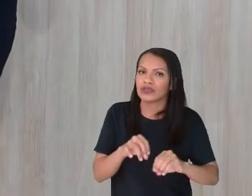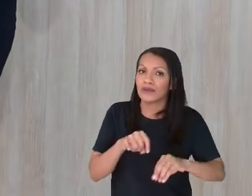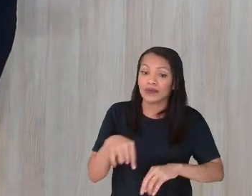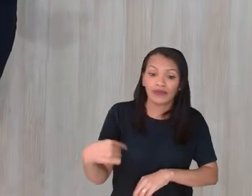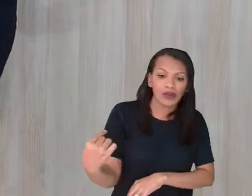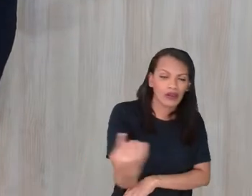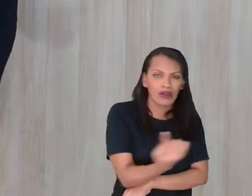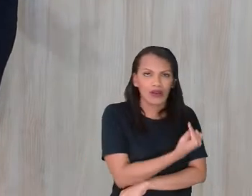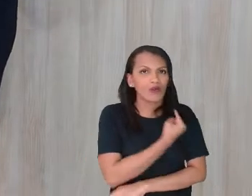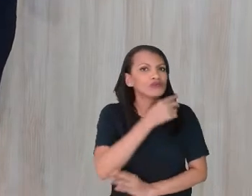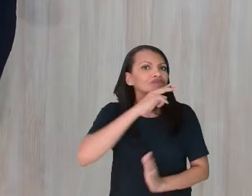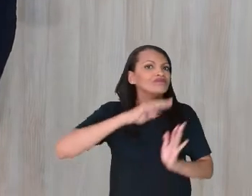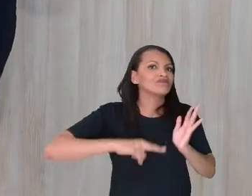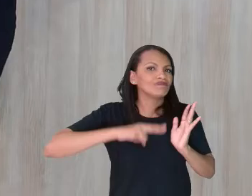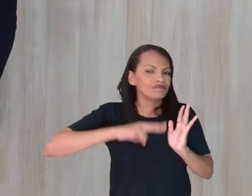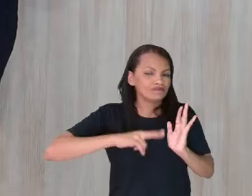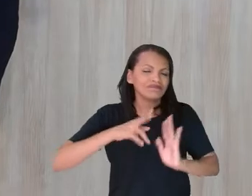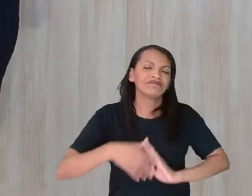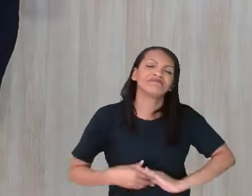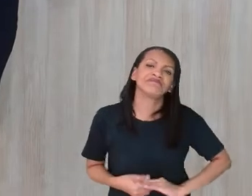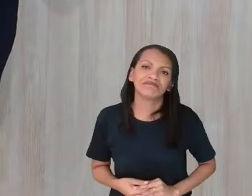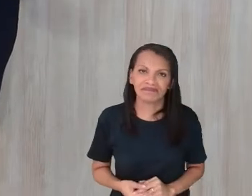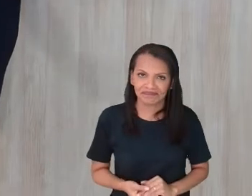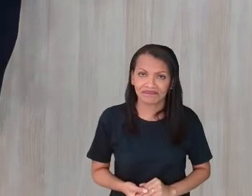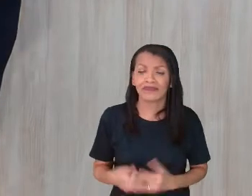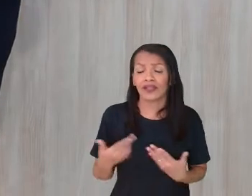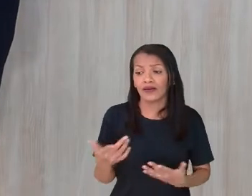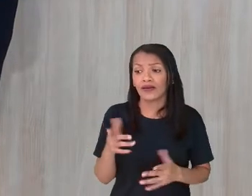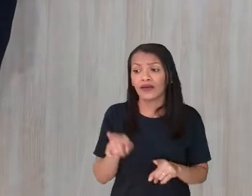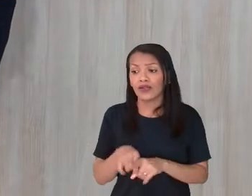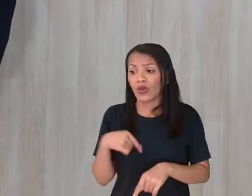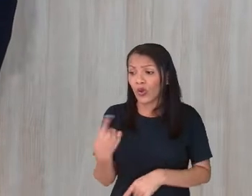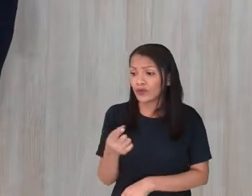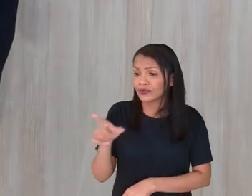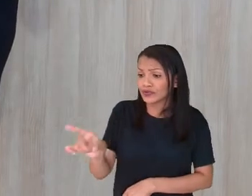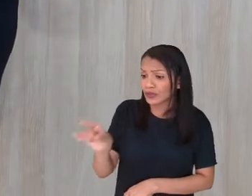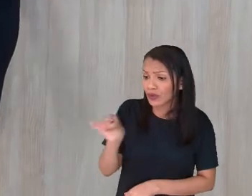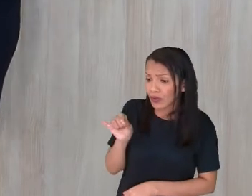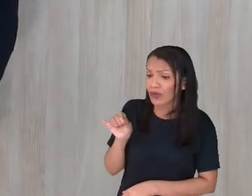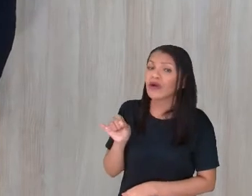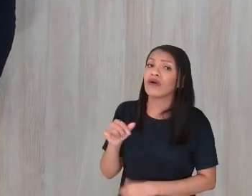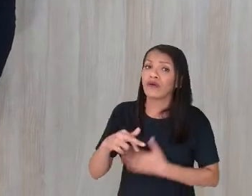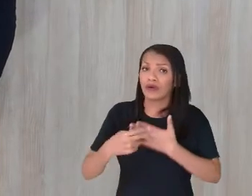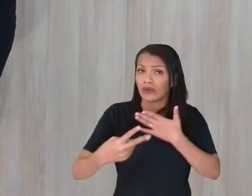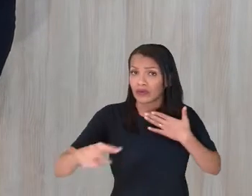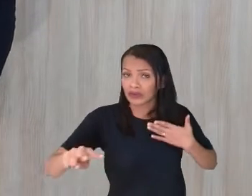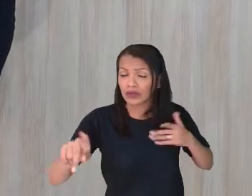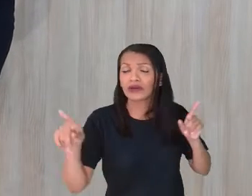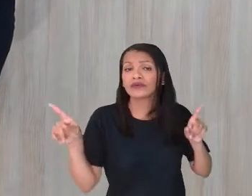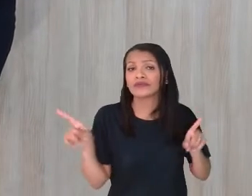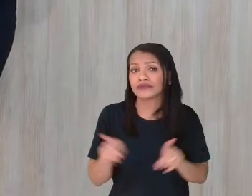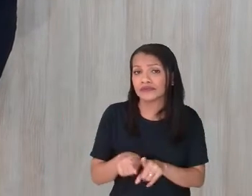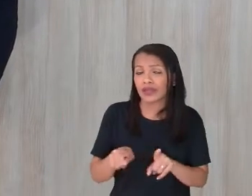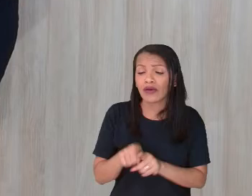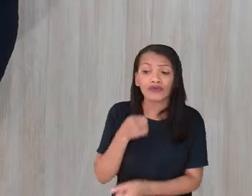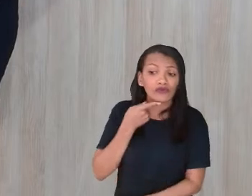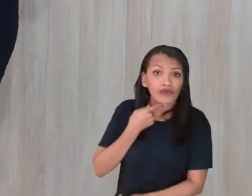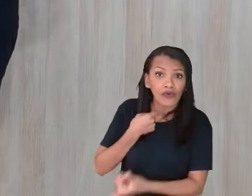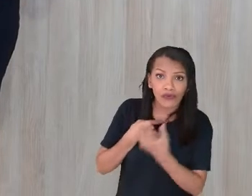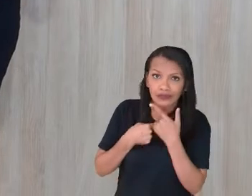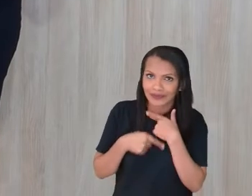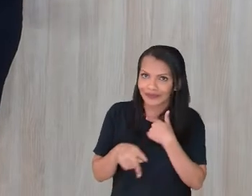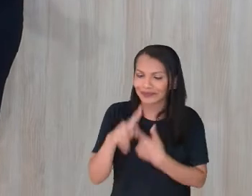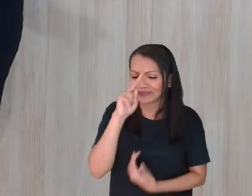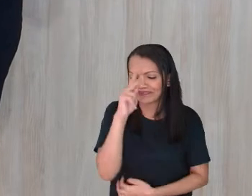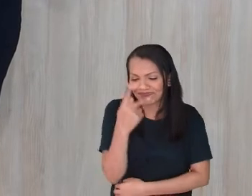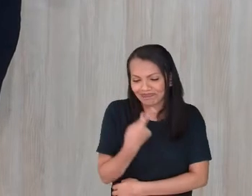propôs, mas gira em torno de escolhas, de frustração, de consequências, de desejo. Então a gente